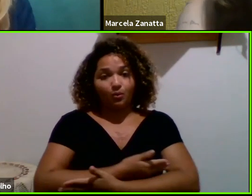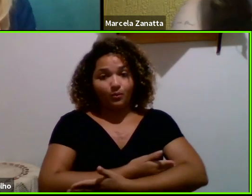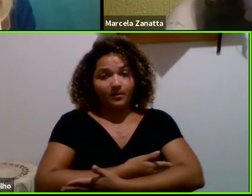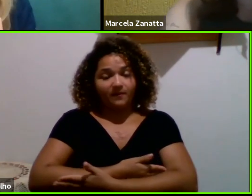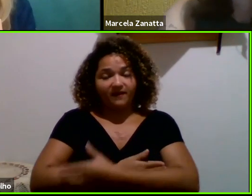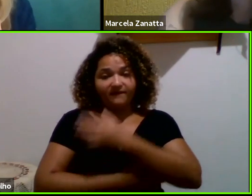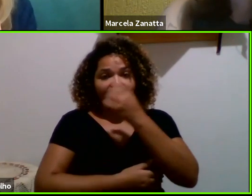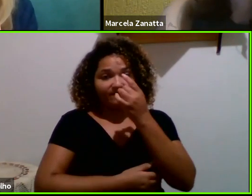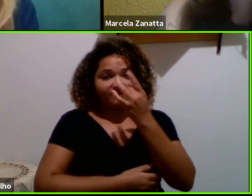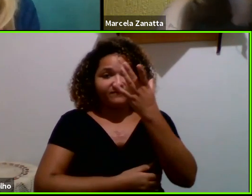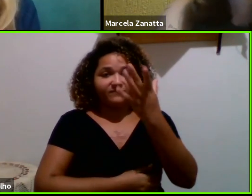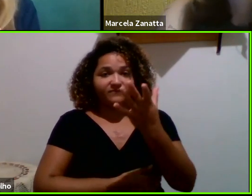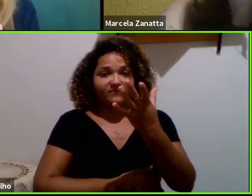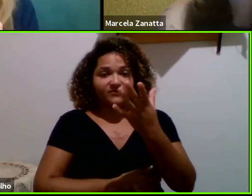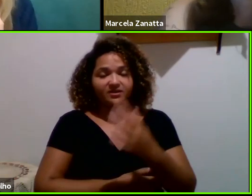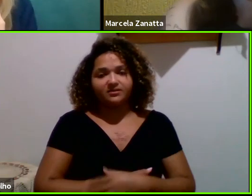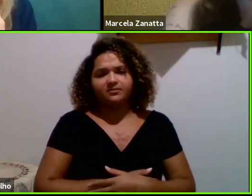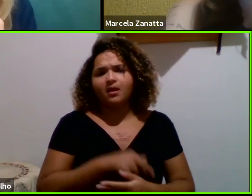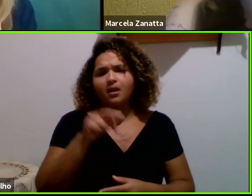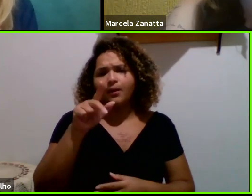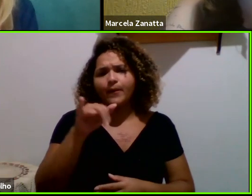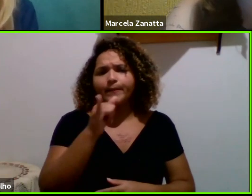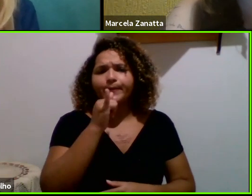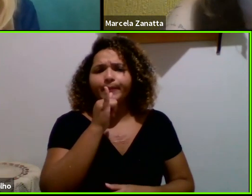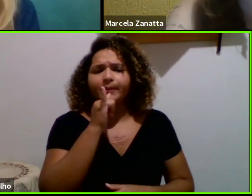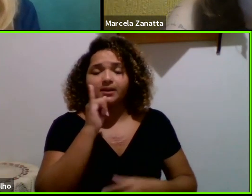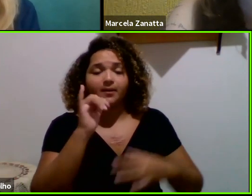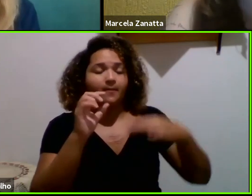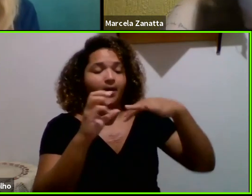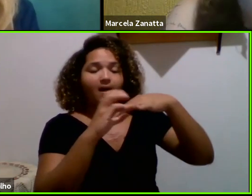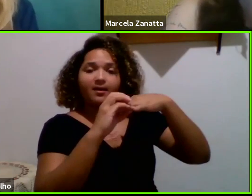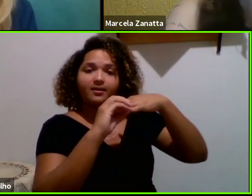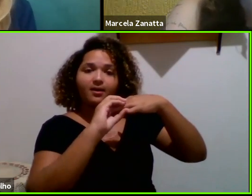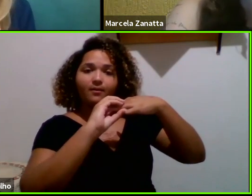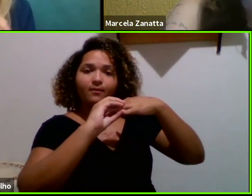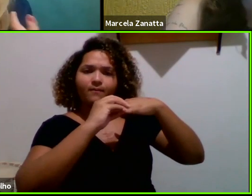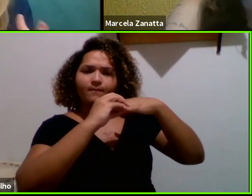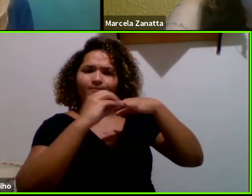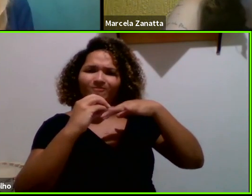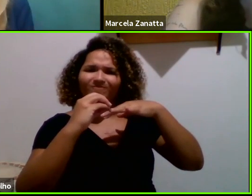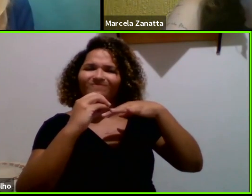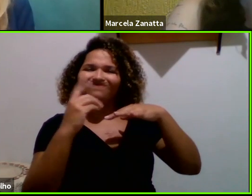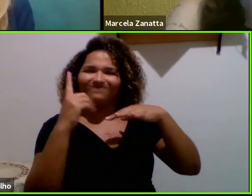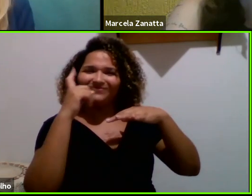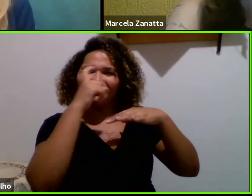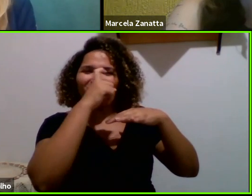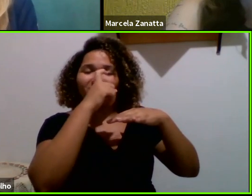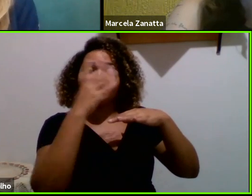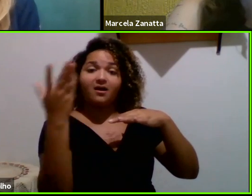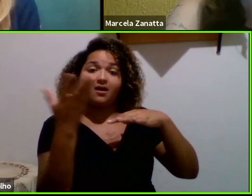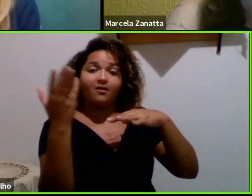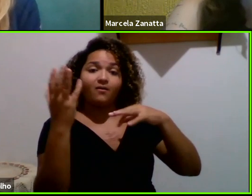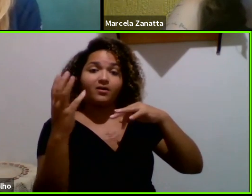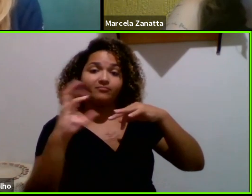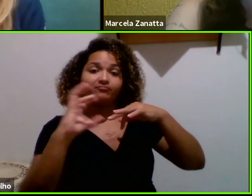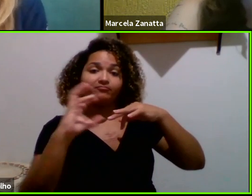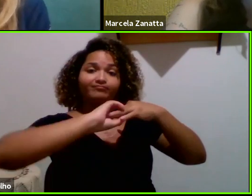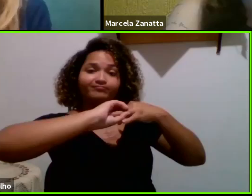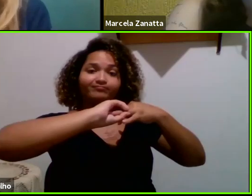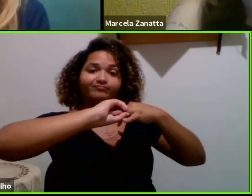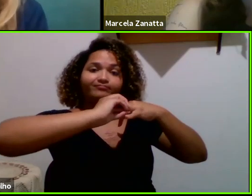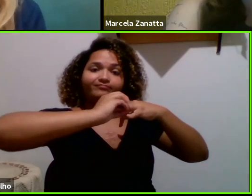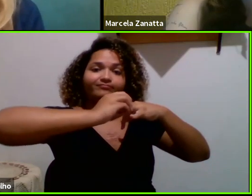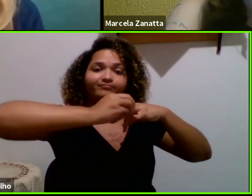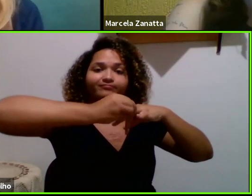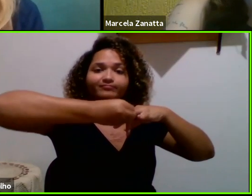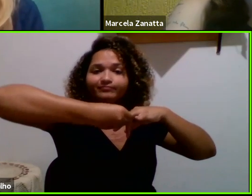fosse tirar um anel. Quando você tira um anel rodando, ele sai muito mais fácil. Então,